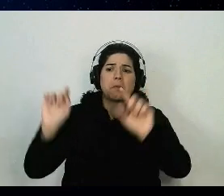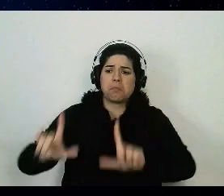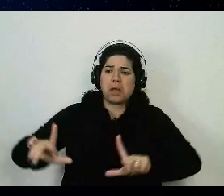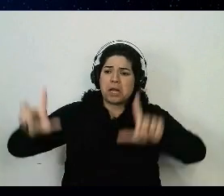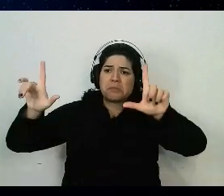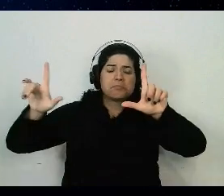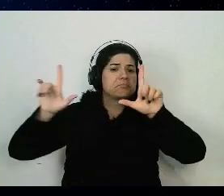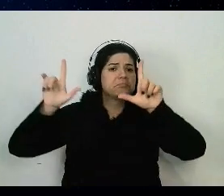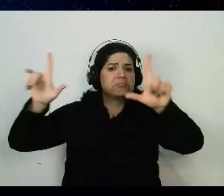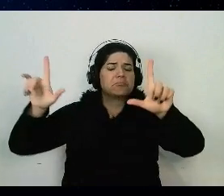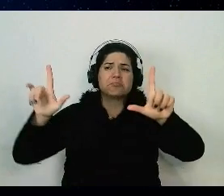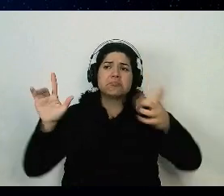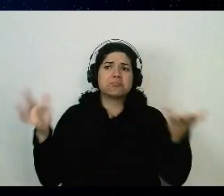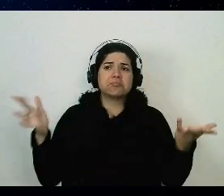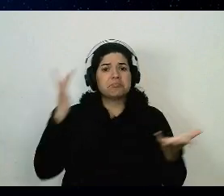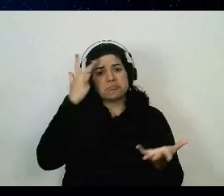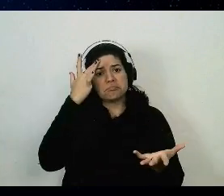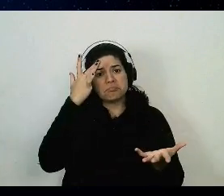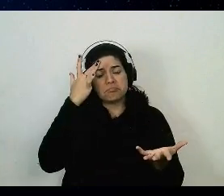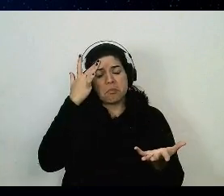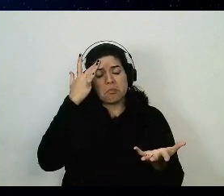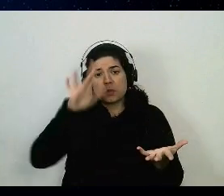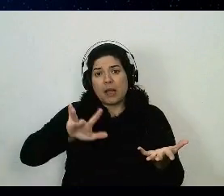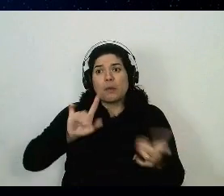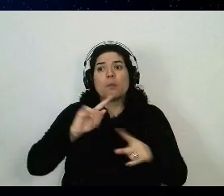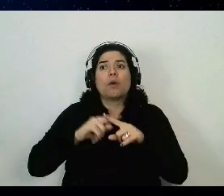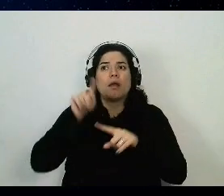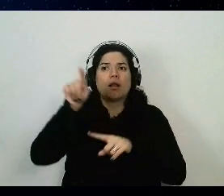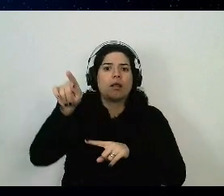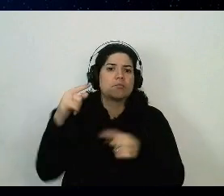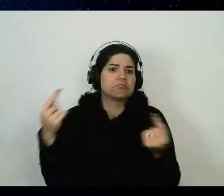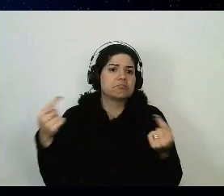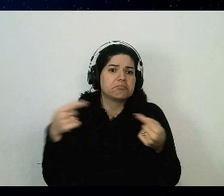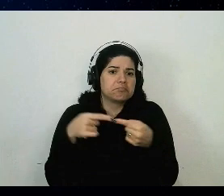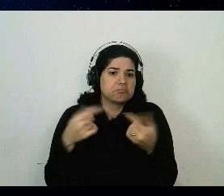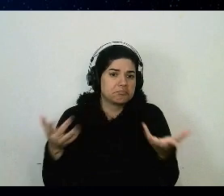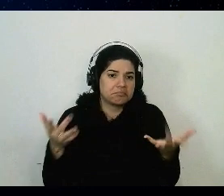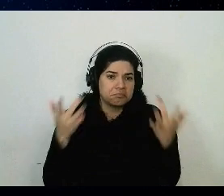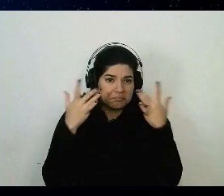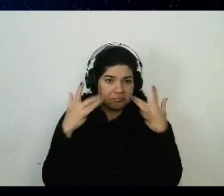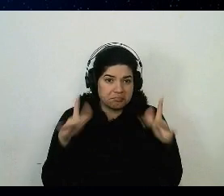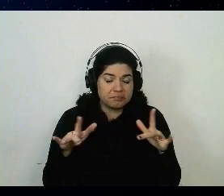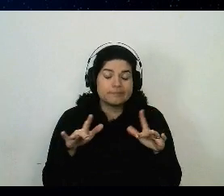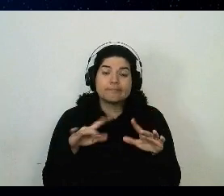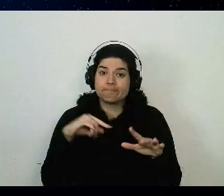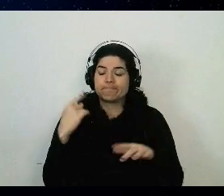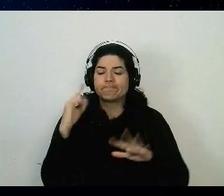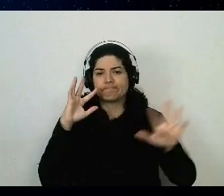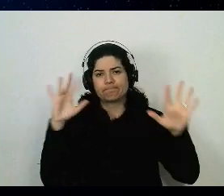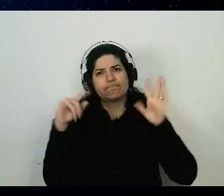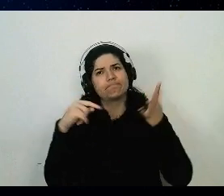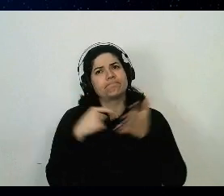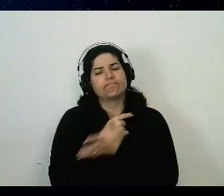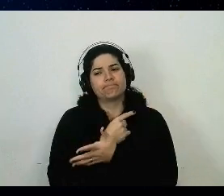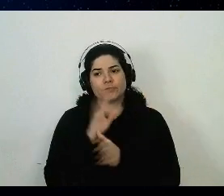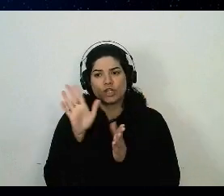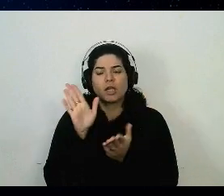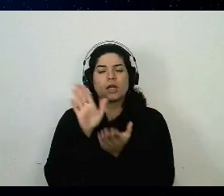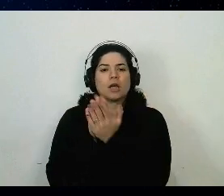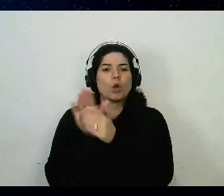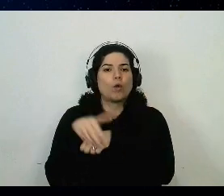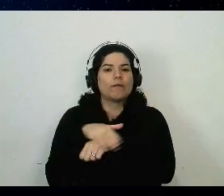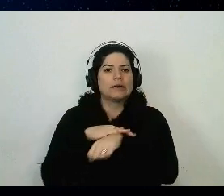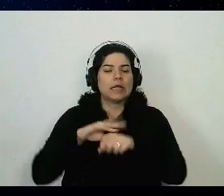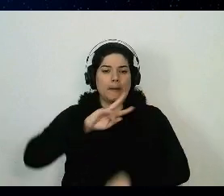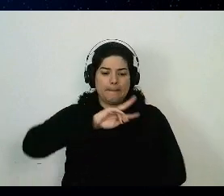nunca entendeu por que se faz realmente sentido. E aí nós nos perguntamos, vocês já conversaram com o CEO, quem